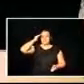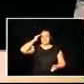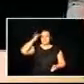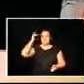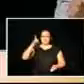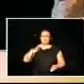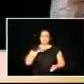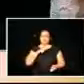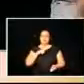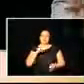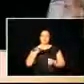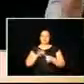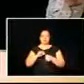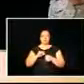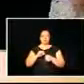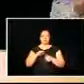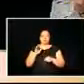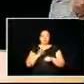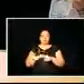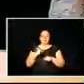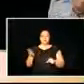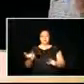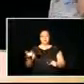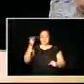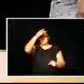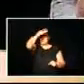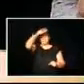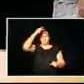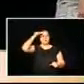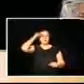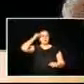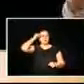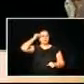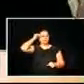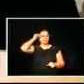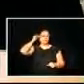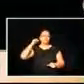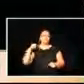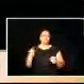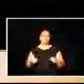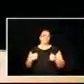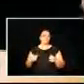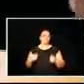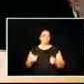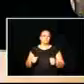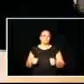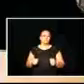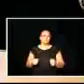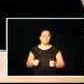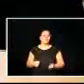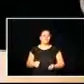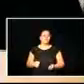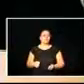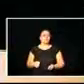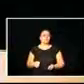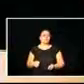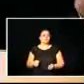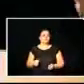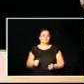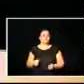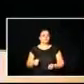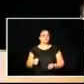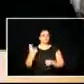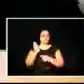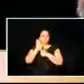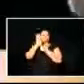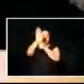além, acho que o prefeito pode dar um grande destaque no seu mandato de mandar para esta casa autonomia financeira para